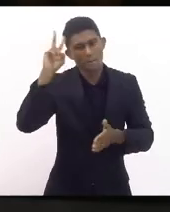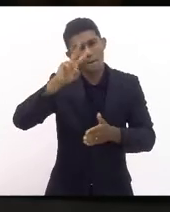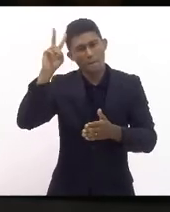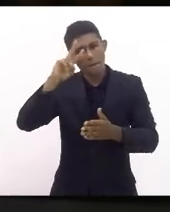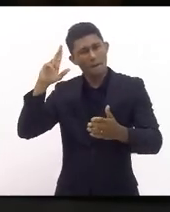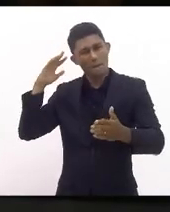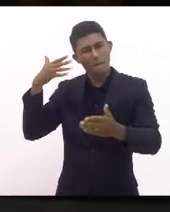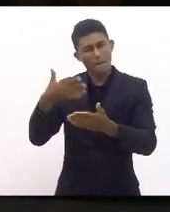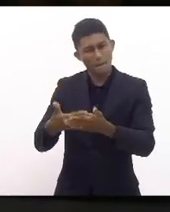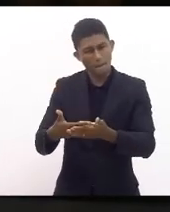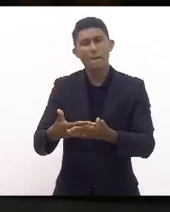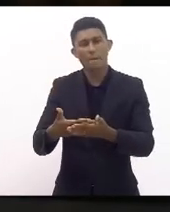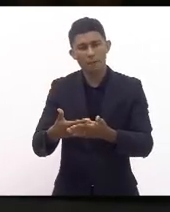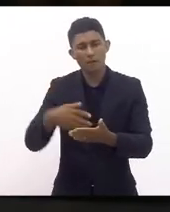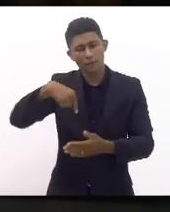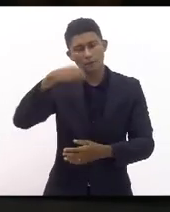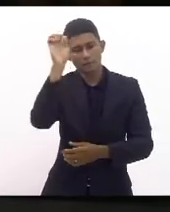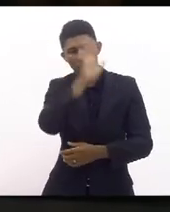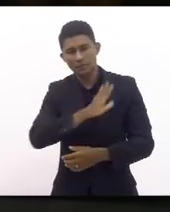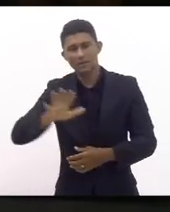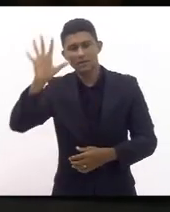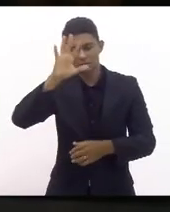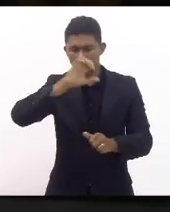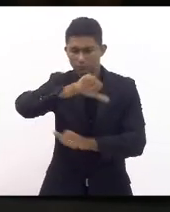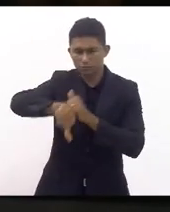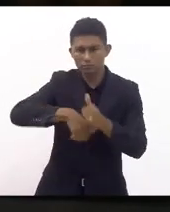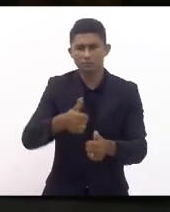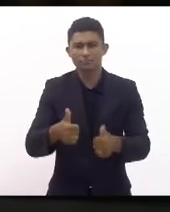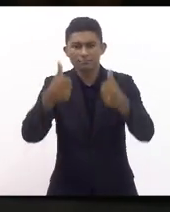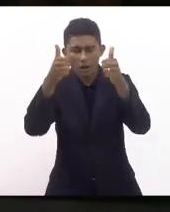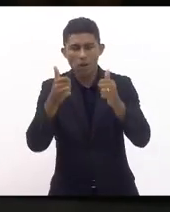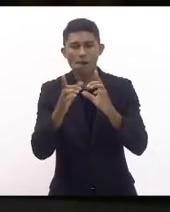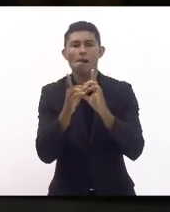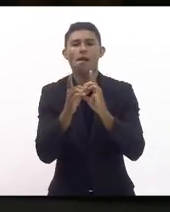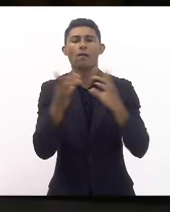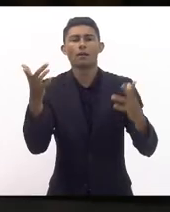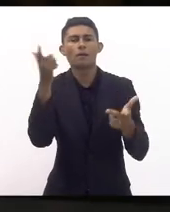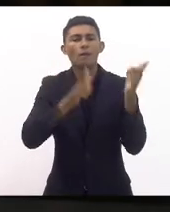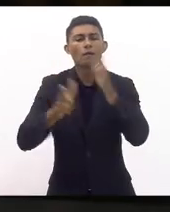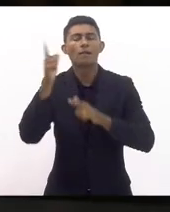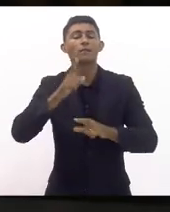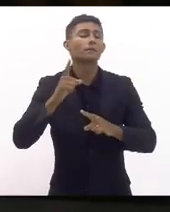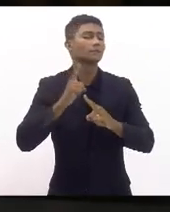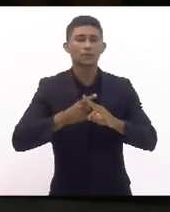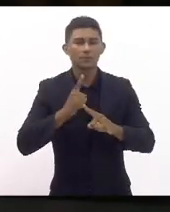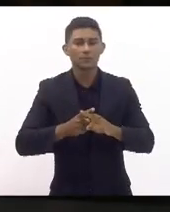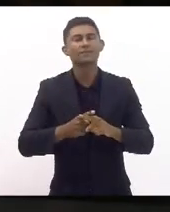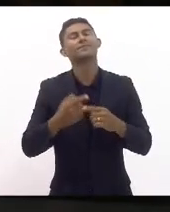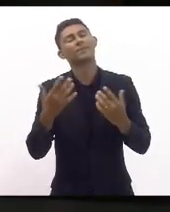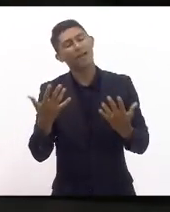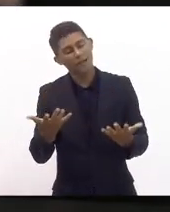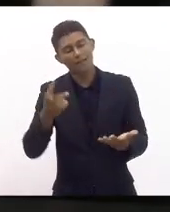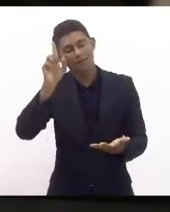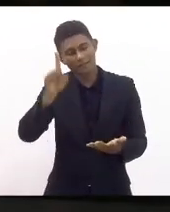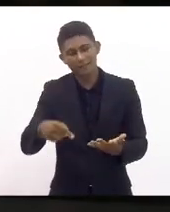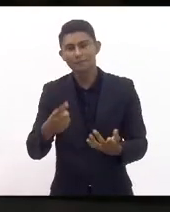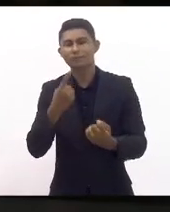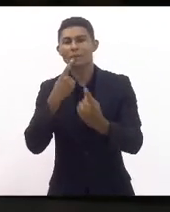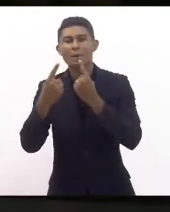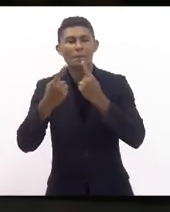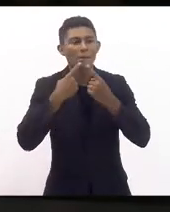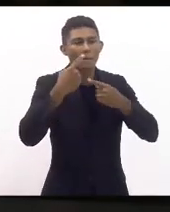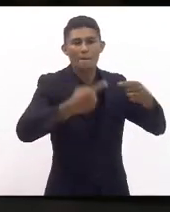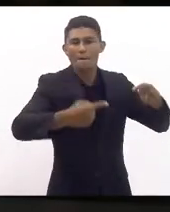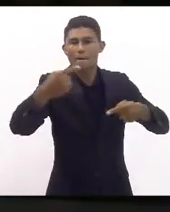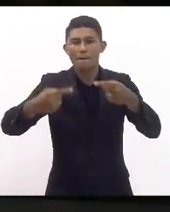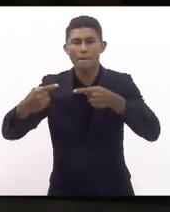desse país e tivéssemos de novo a democracia, ela foi forjada não